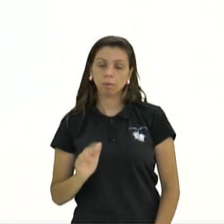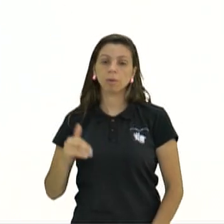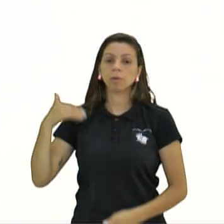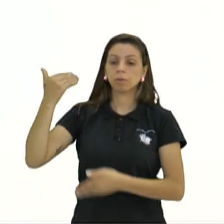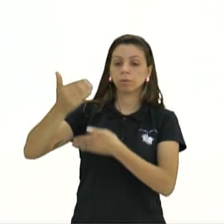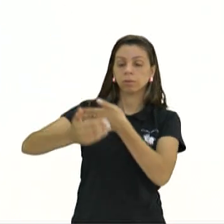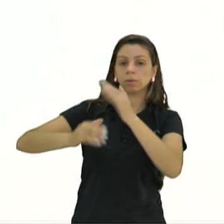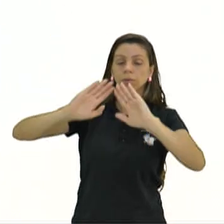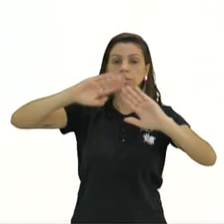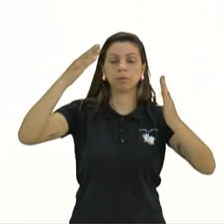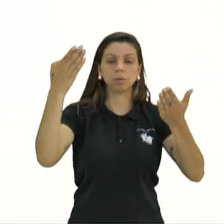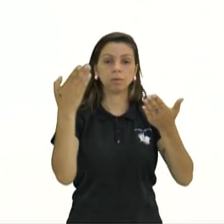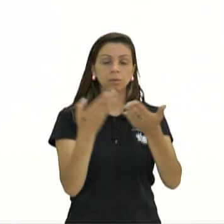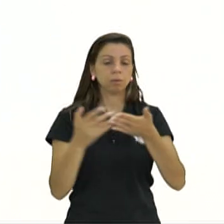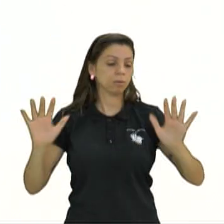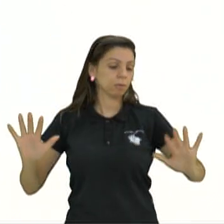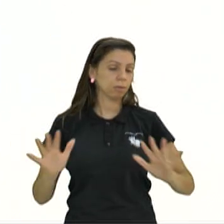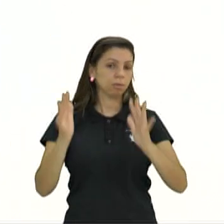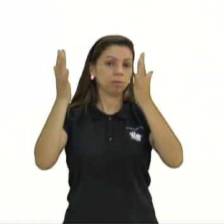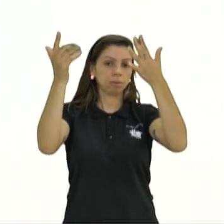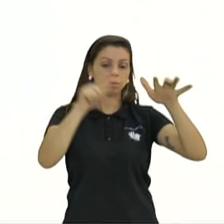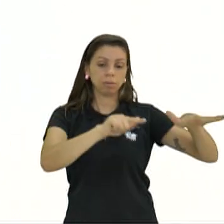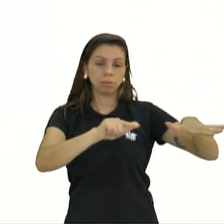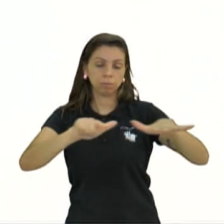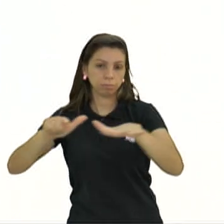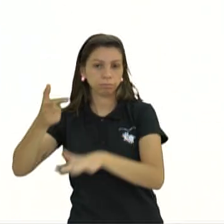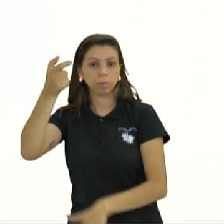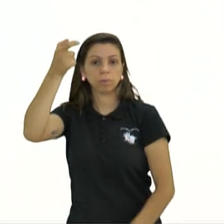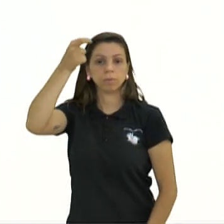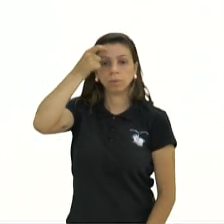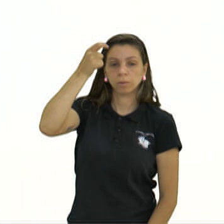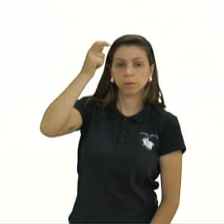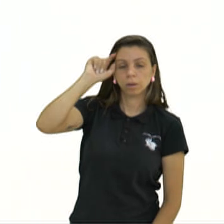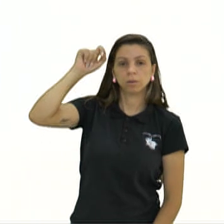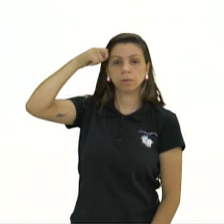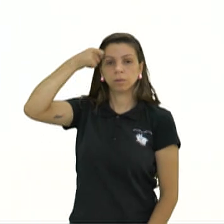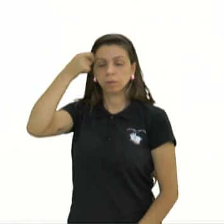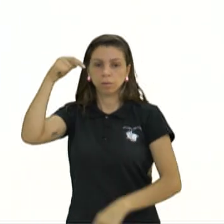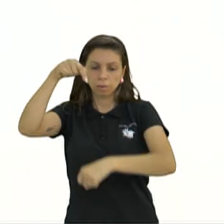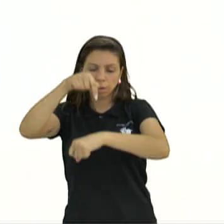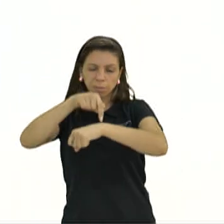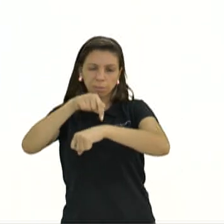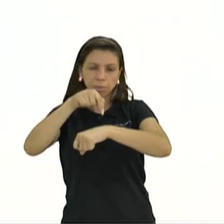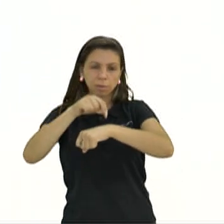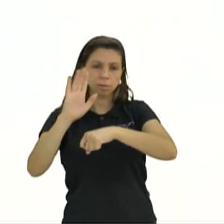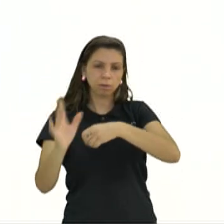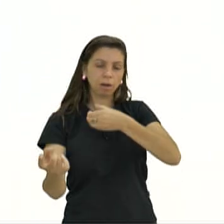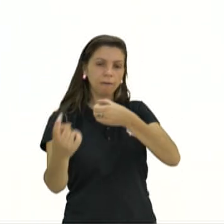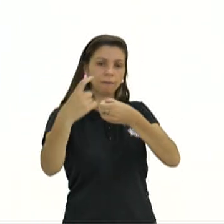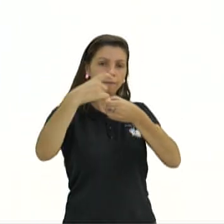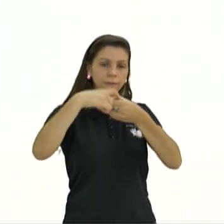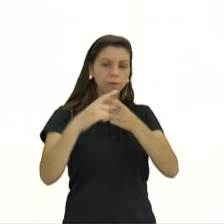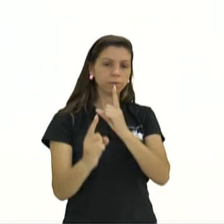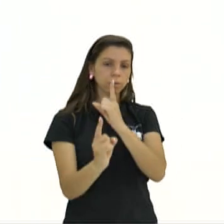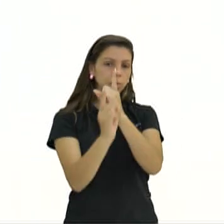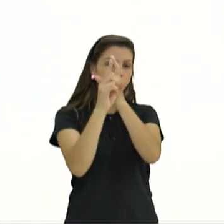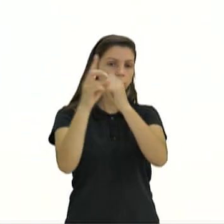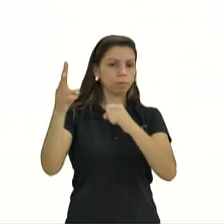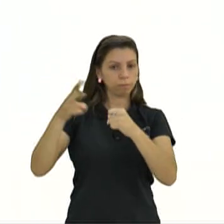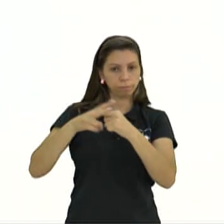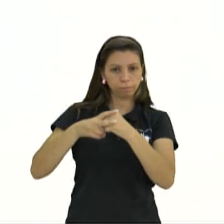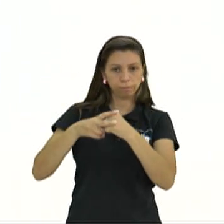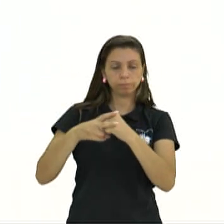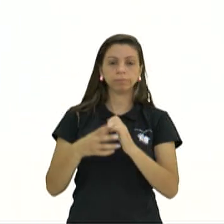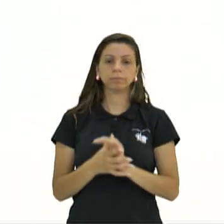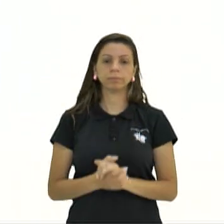em celebração à Semana da Consciência Negra. Um tempinho para você e eu já volto para ver se você descobriu onde estão os verbos aqui.